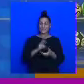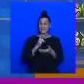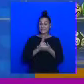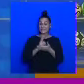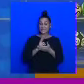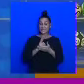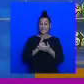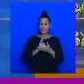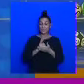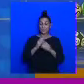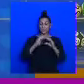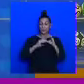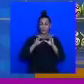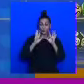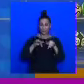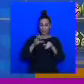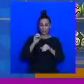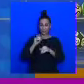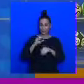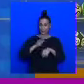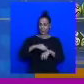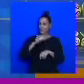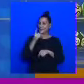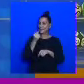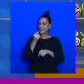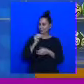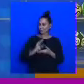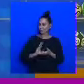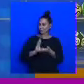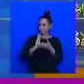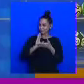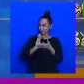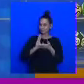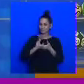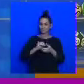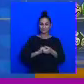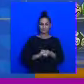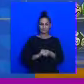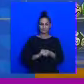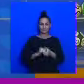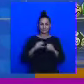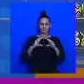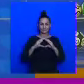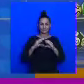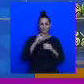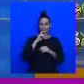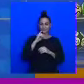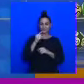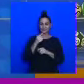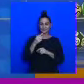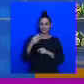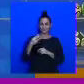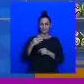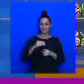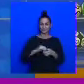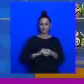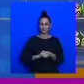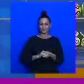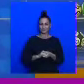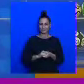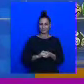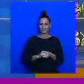Todo concurso final zero da Loto Fácil conta com um prêmio ainda maior. Bola verde, número 13. Verde,